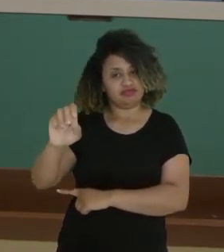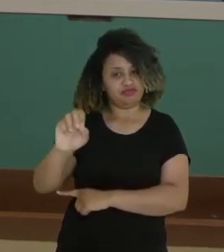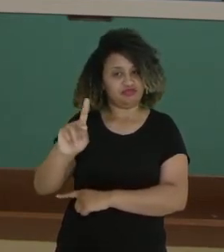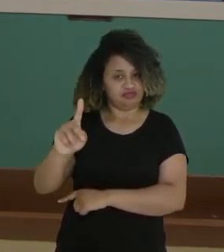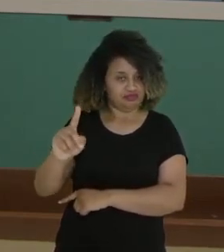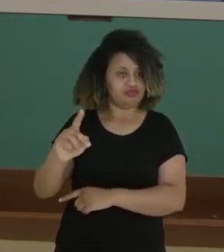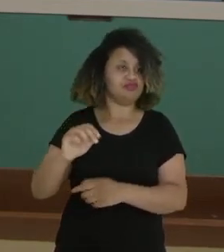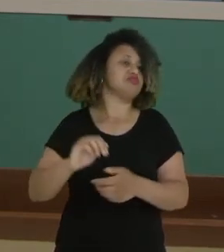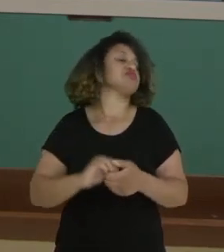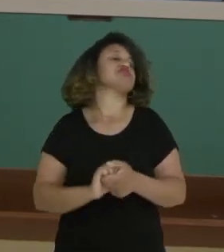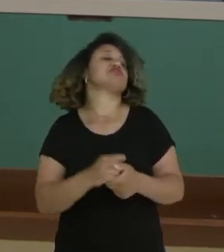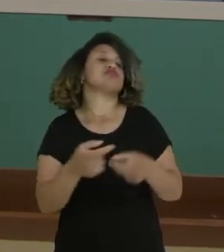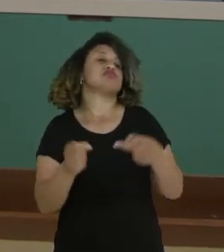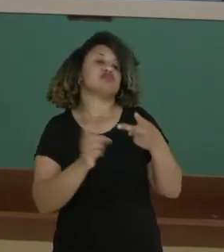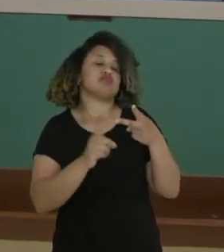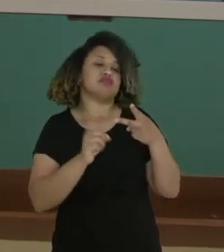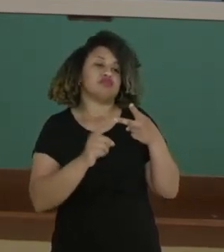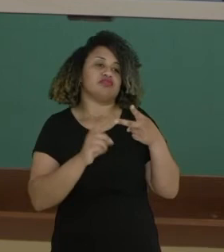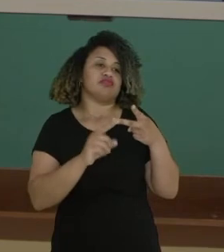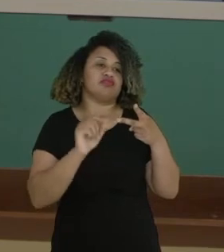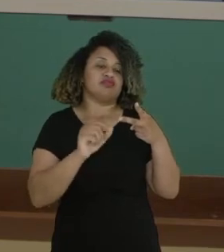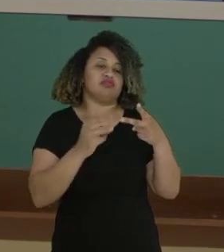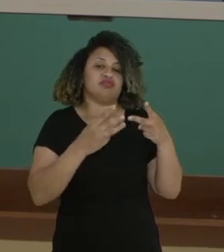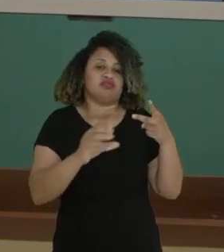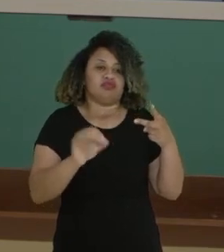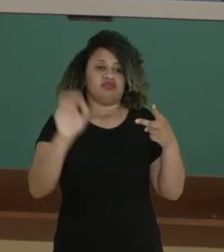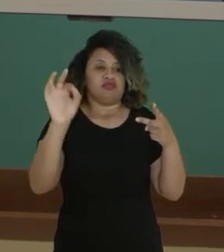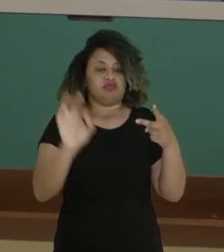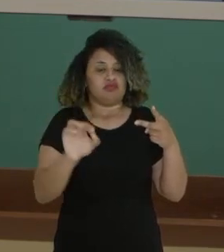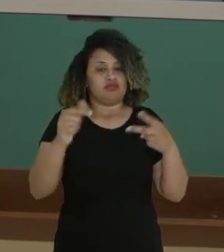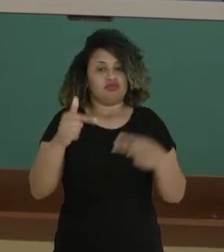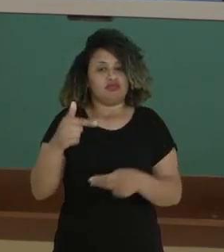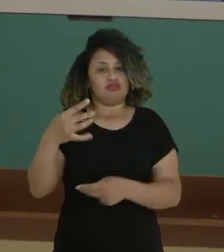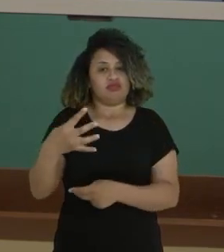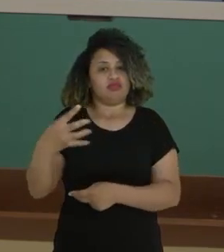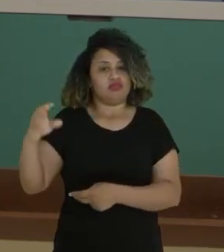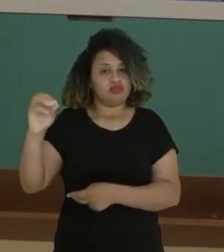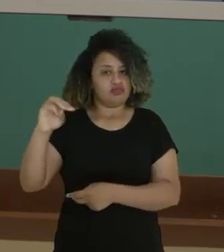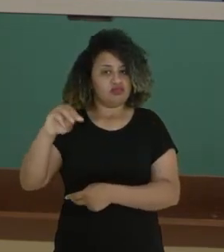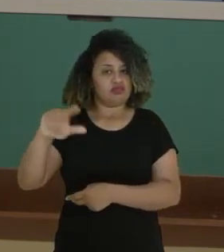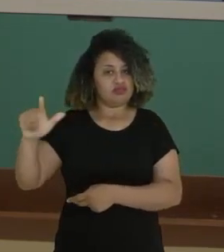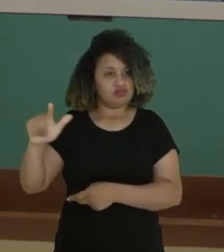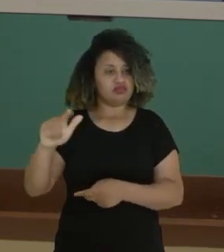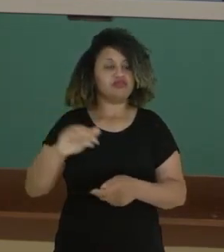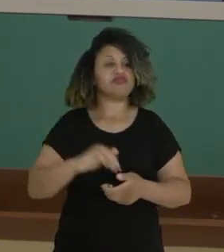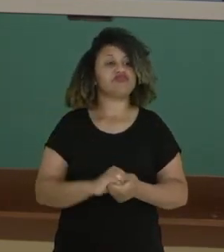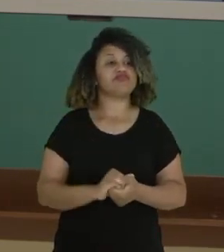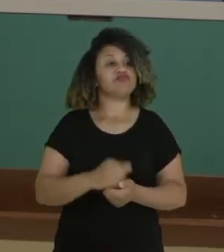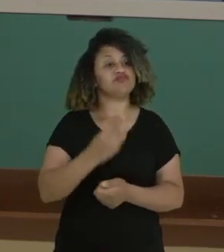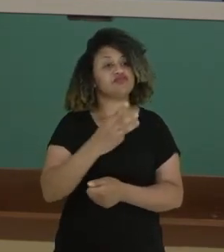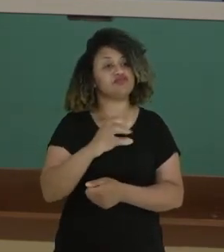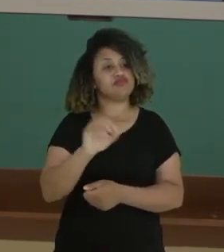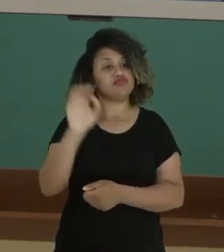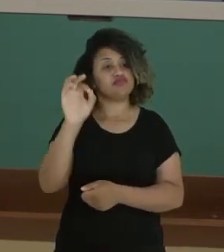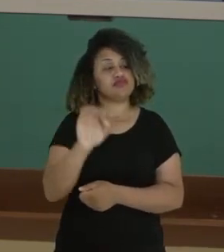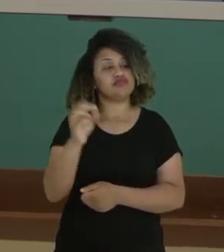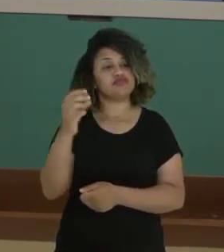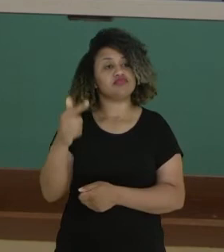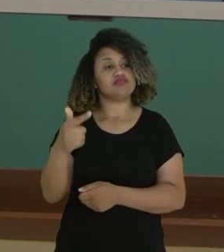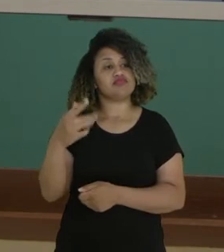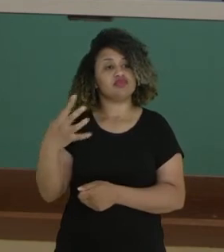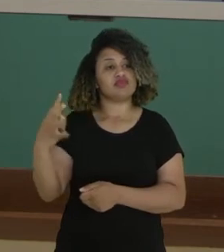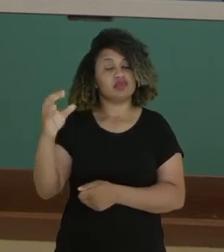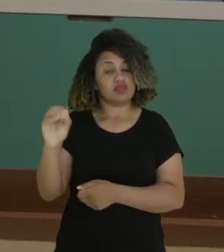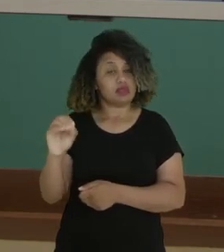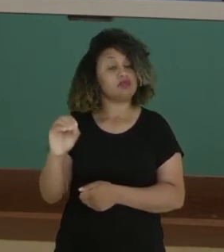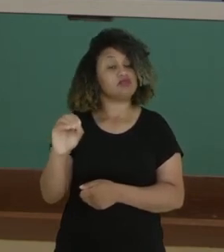Ok? A situação 2, 30% de 240 ml. Então, 30 por